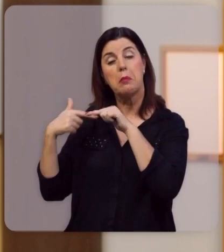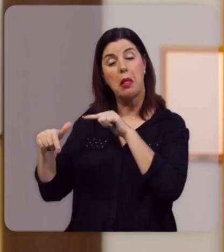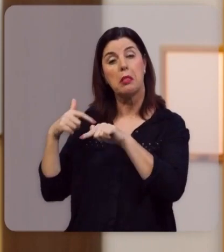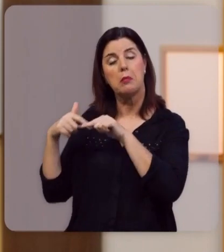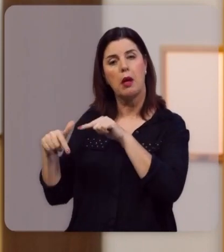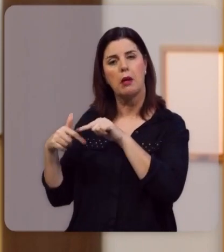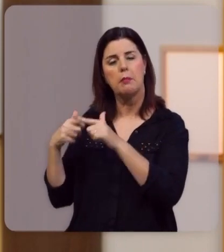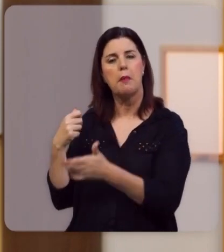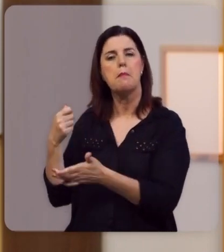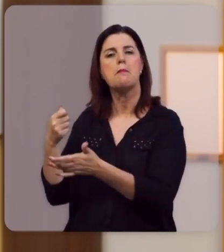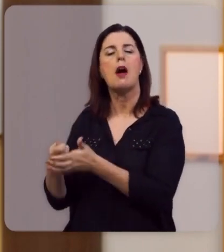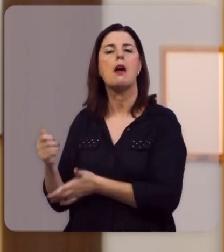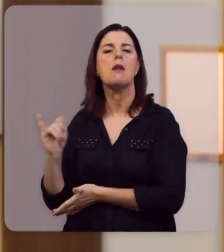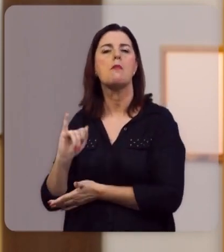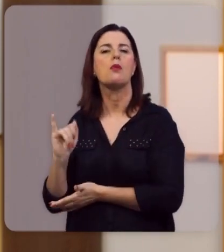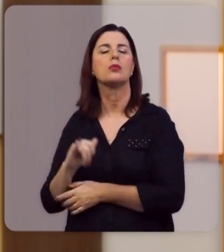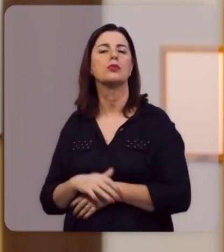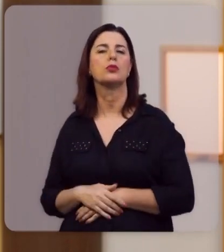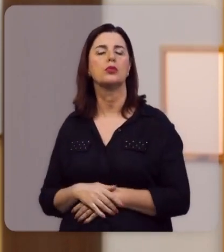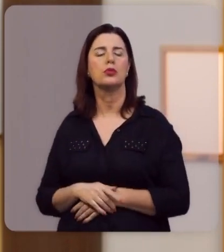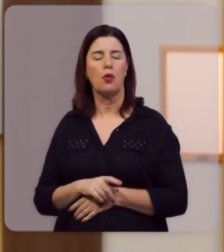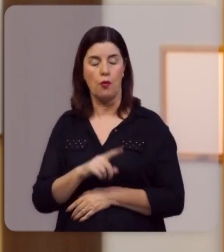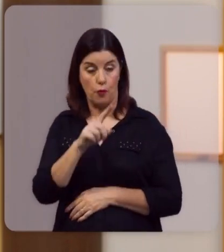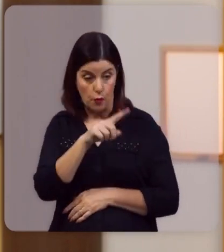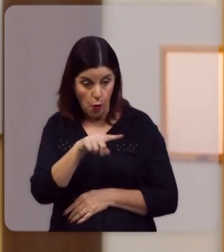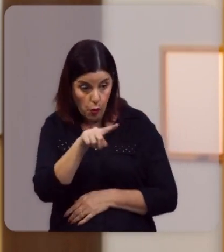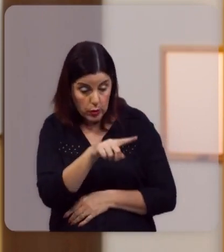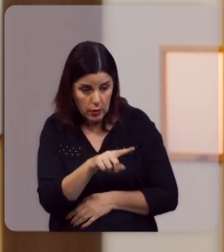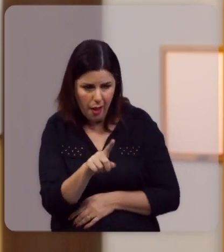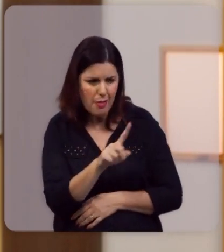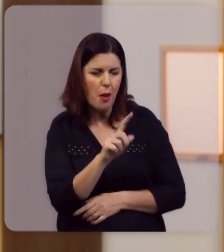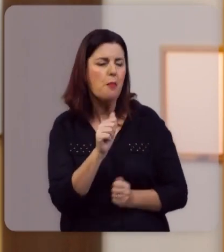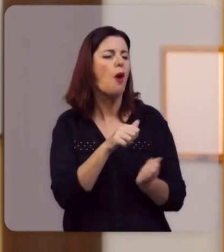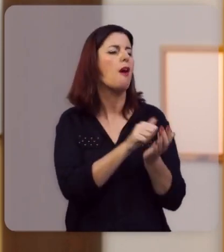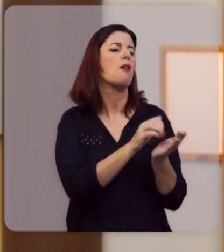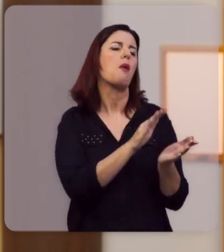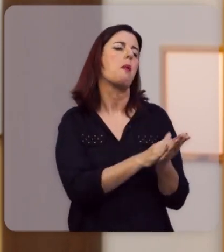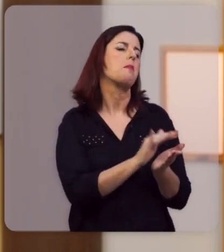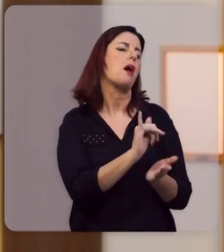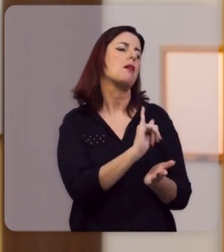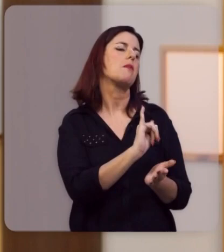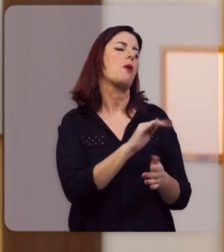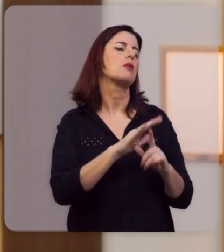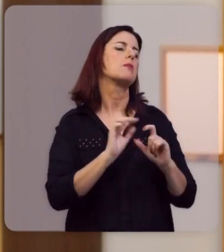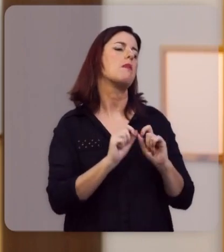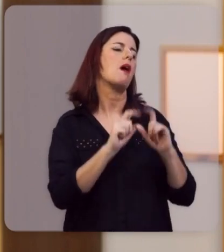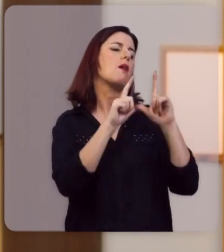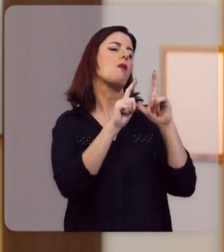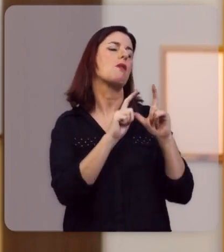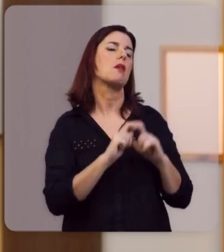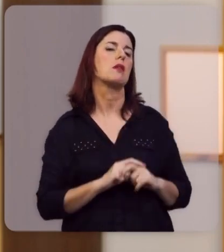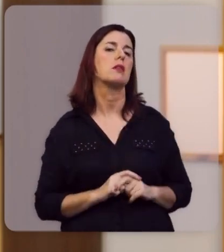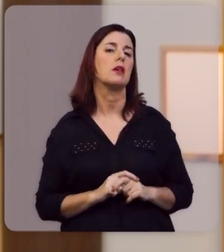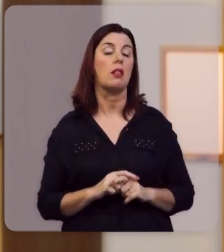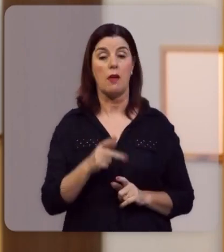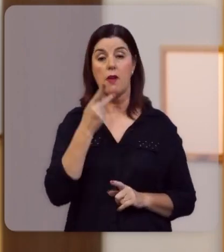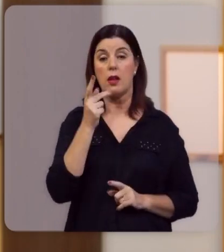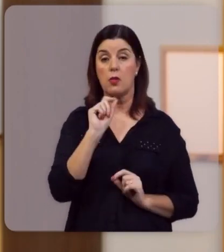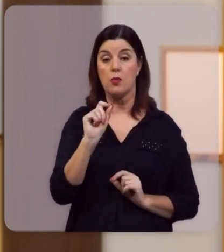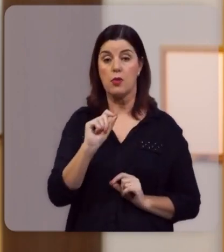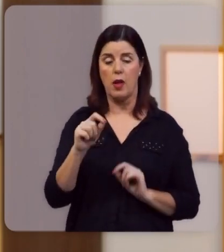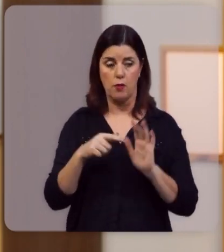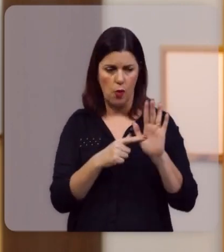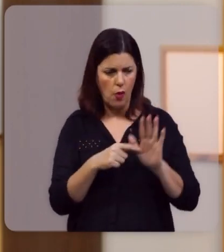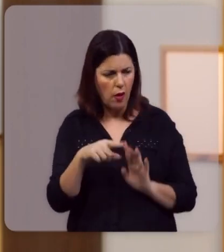esses tributos. E ele está dizendo o seguinte: vocês não devem cobrar mais do que o estipulado. O que é que ele está dizendo? Qual